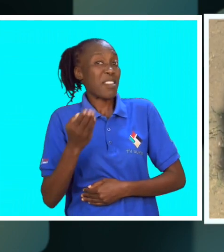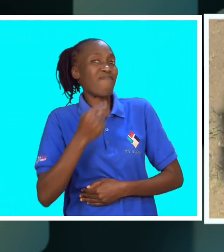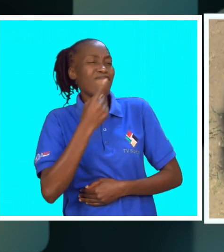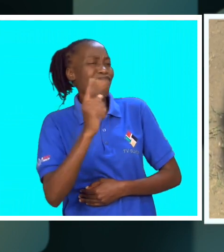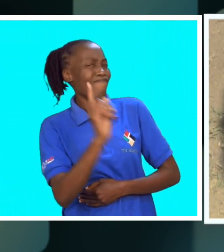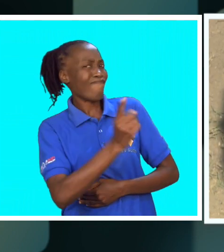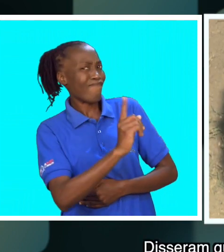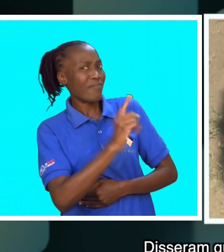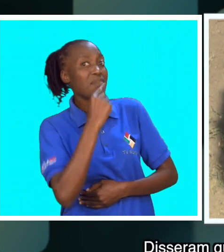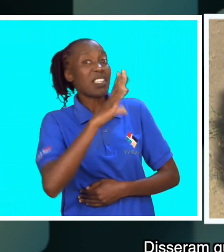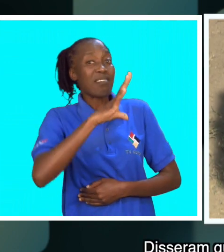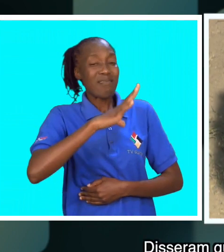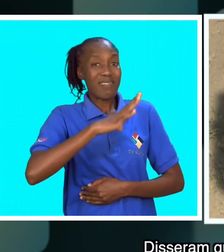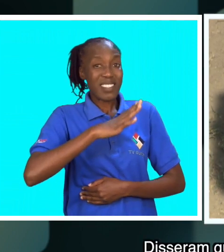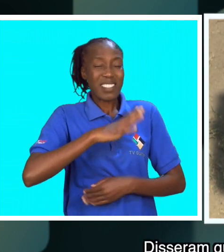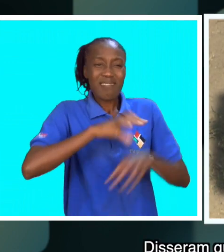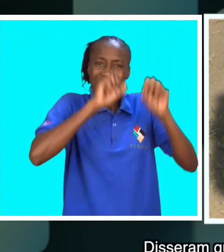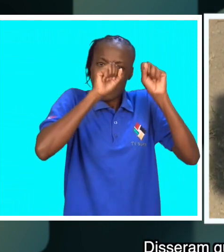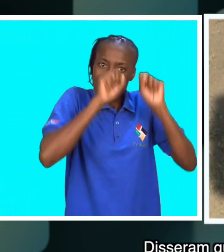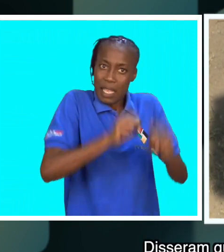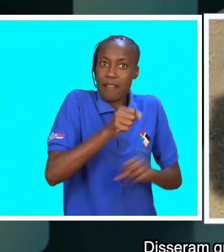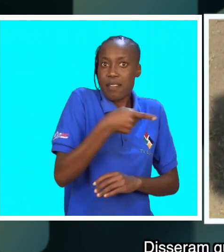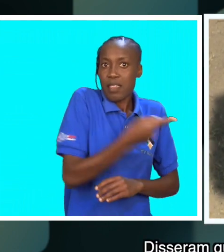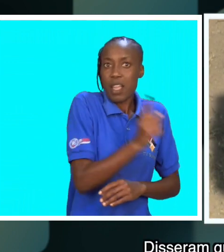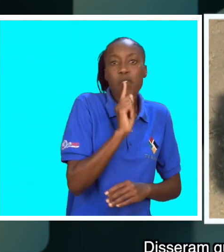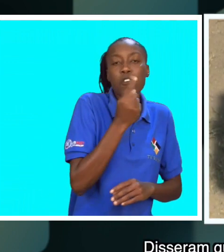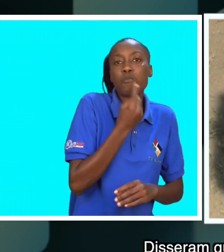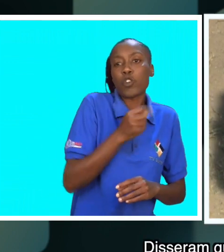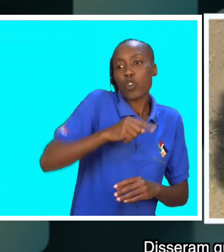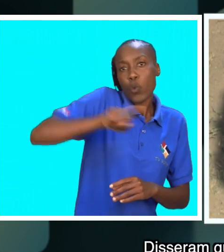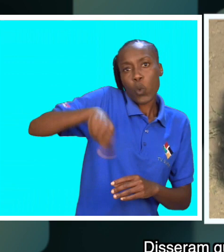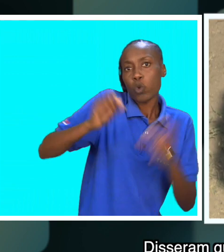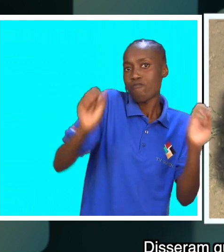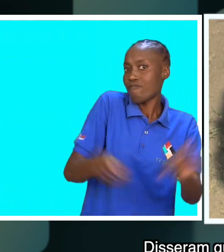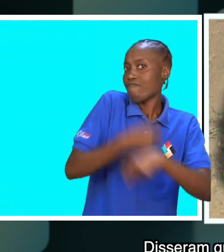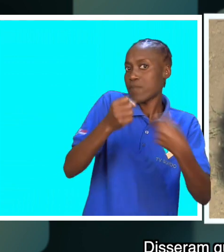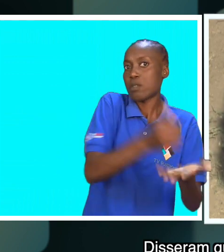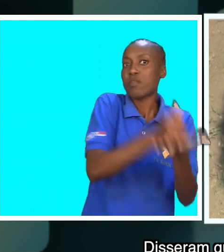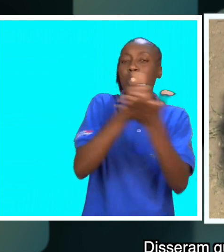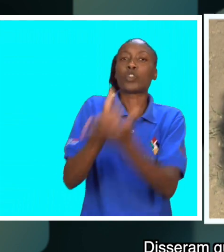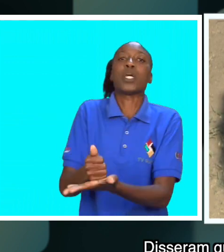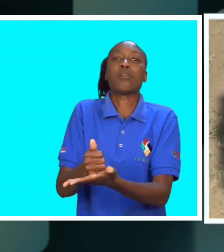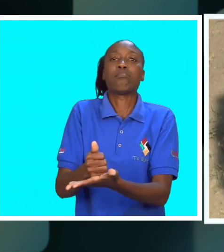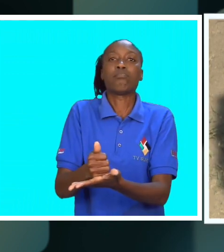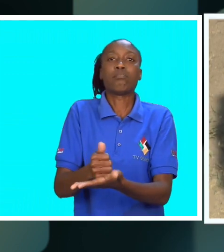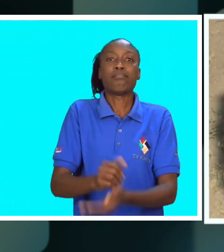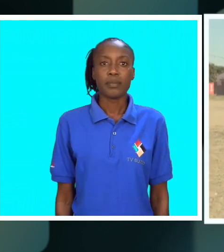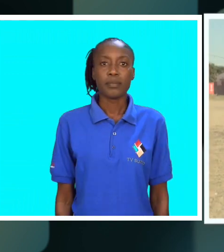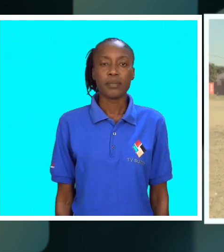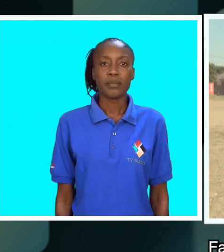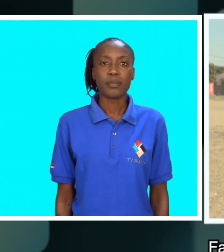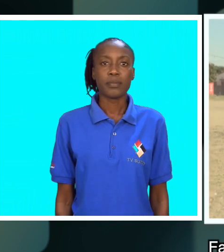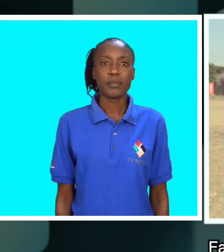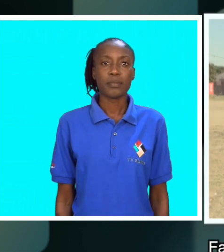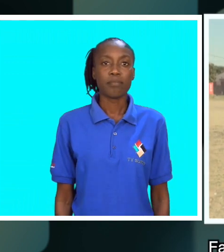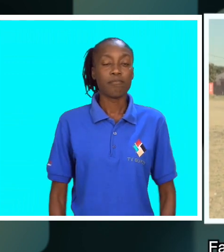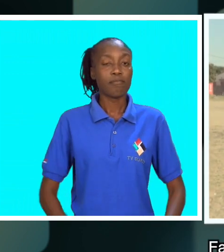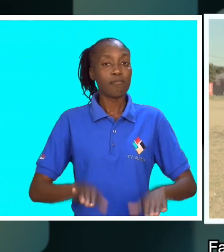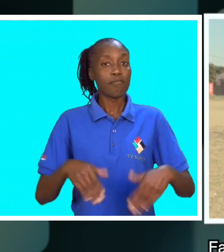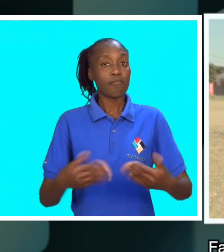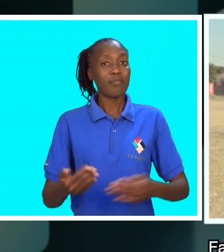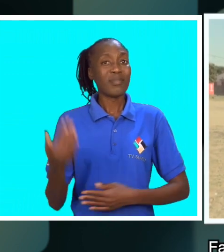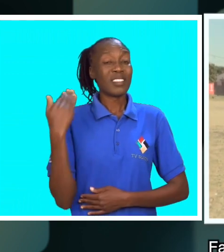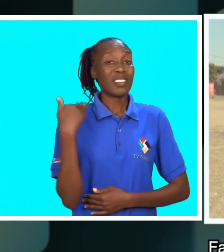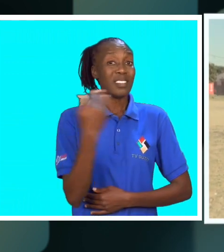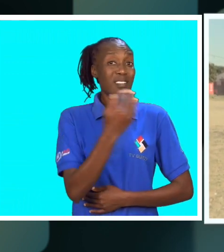Ela disse, não, então se for assim, todos devem sentir o cheiro. Se for assim, nós não vamos fazer nada. Já falamos com o